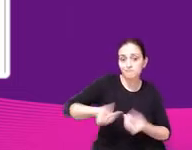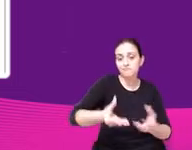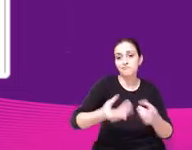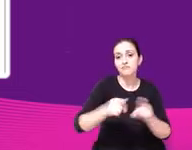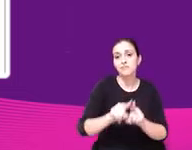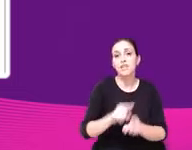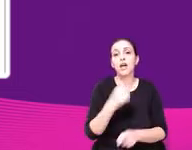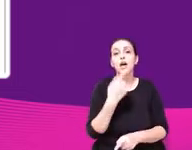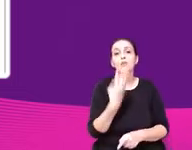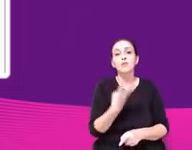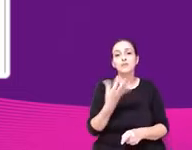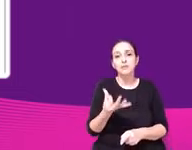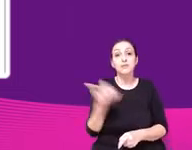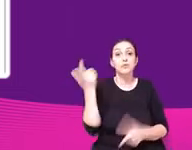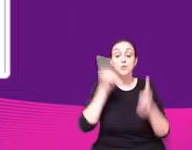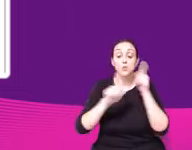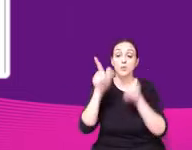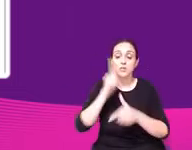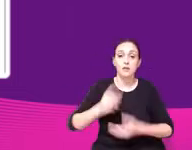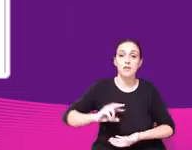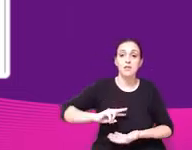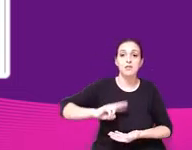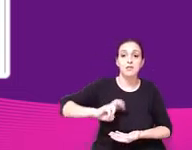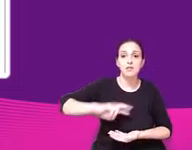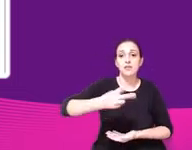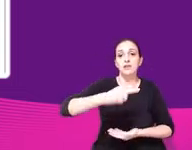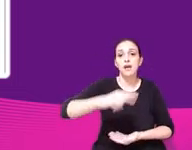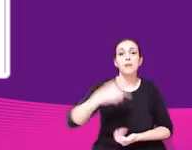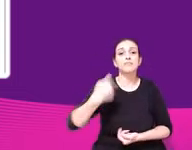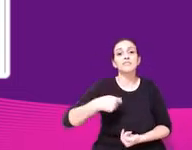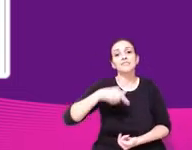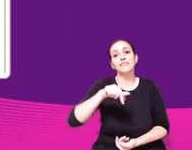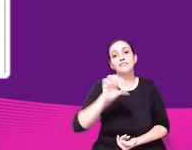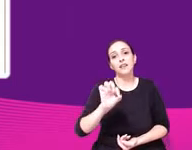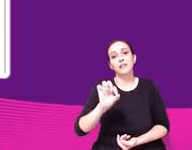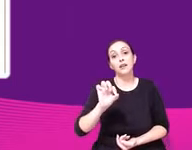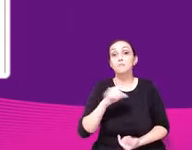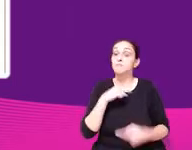transplantes necessários. A gente precisa fazer 70% e fizemos 30%.